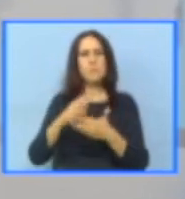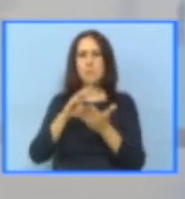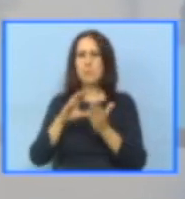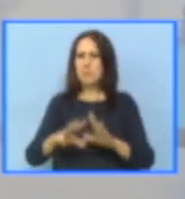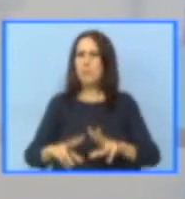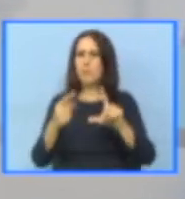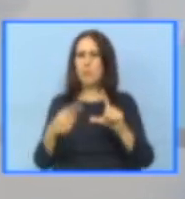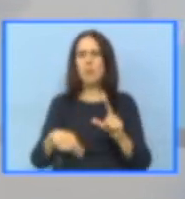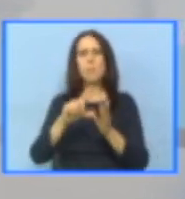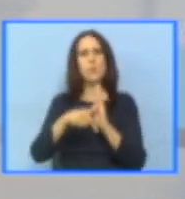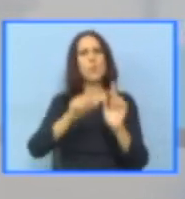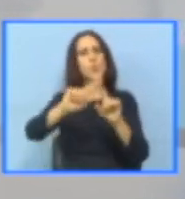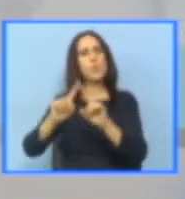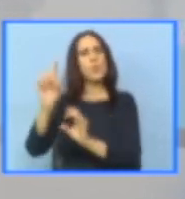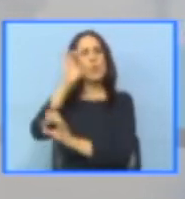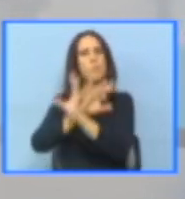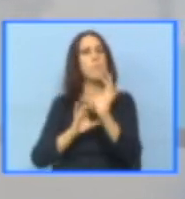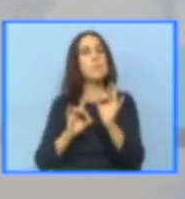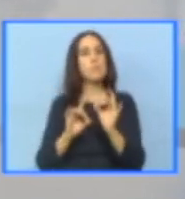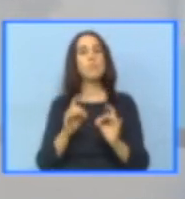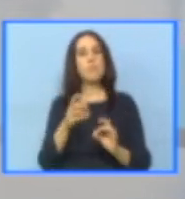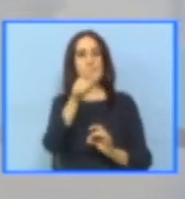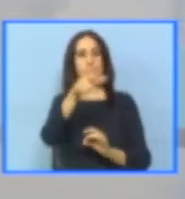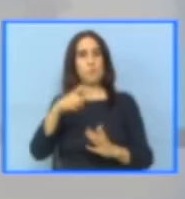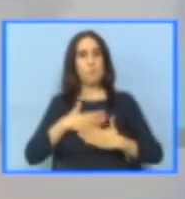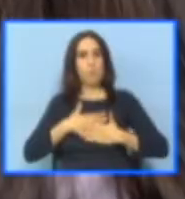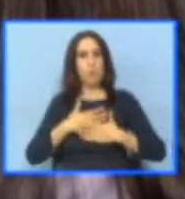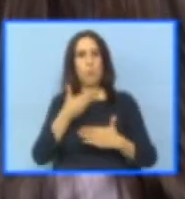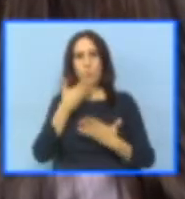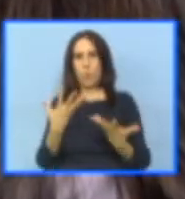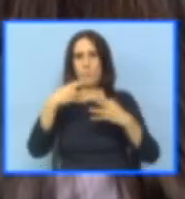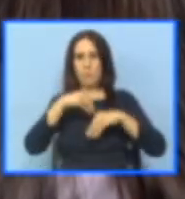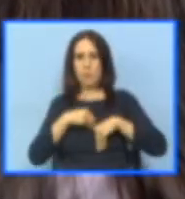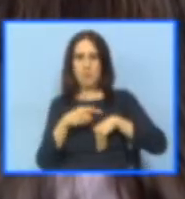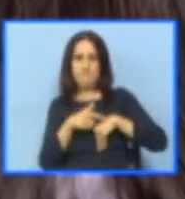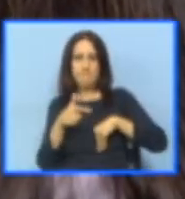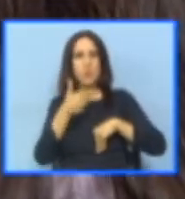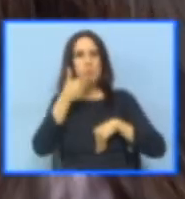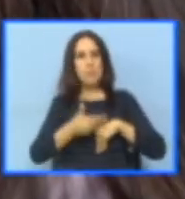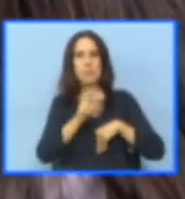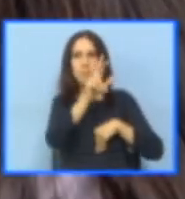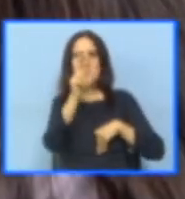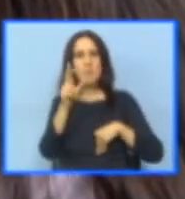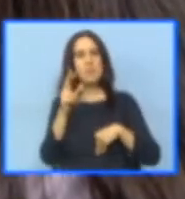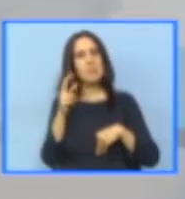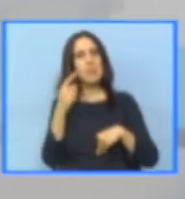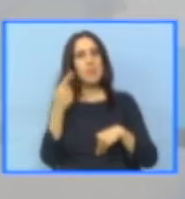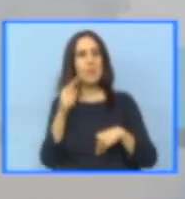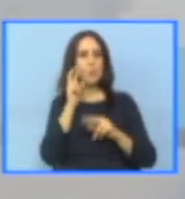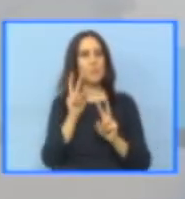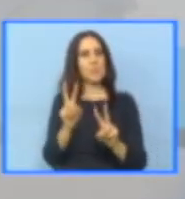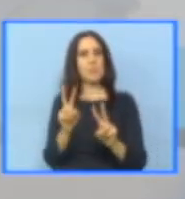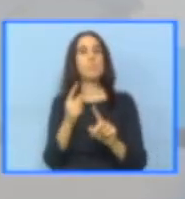projetos europeus para que as competências adquiridas por estes voluntários durante as experiências de missão sejam reconhecidas.